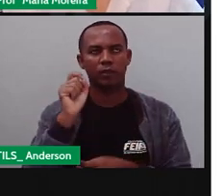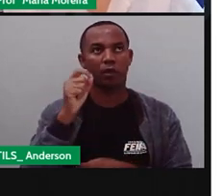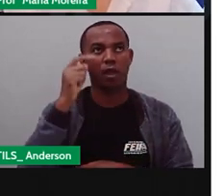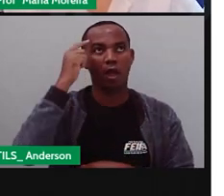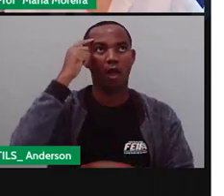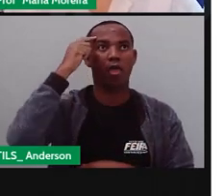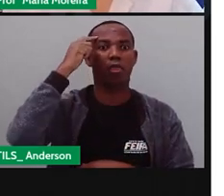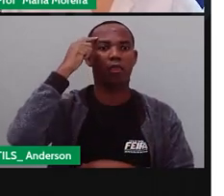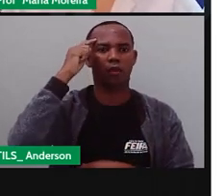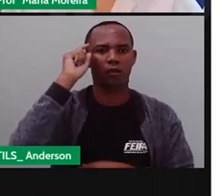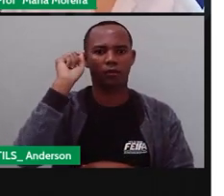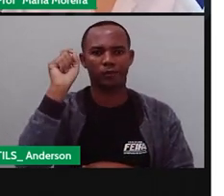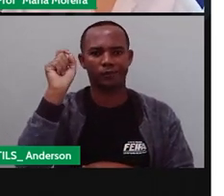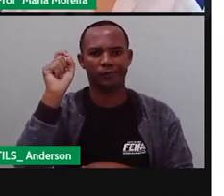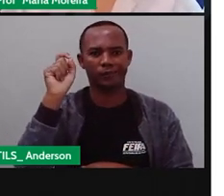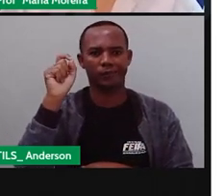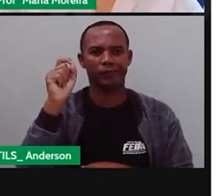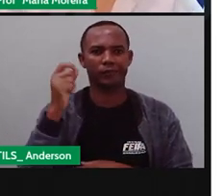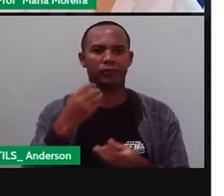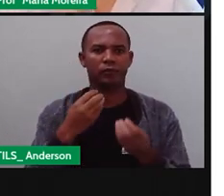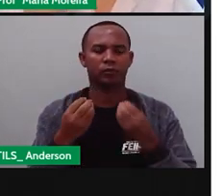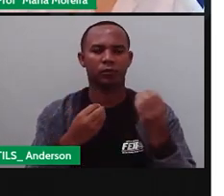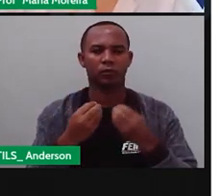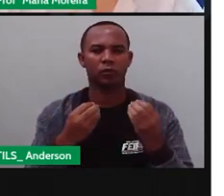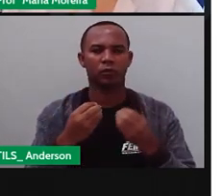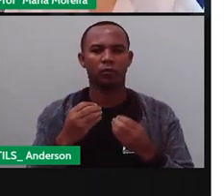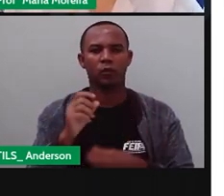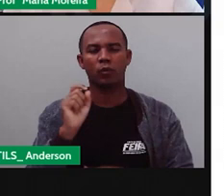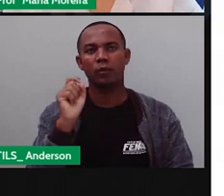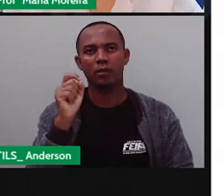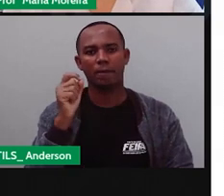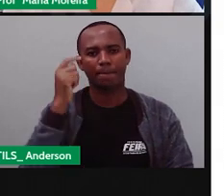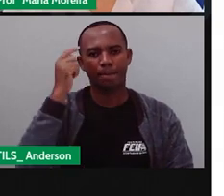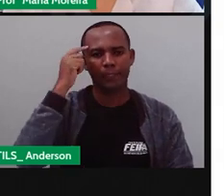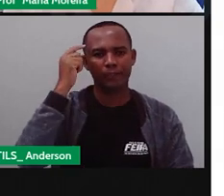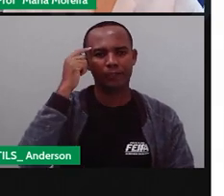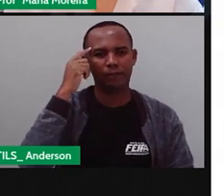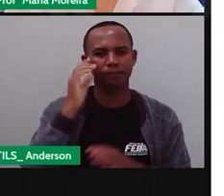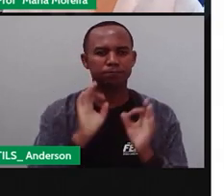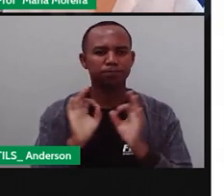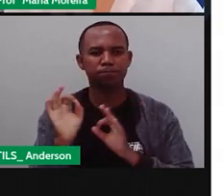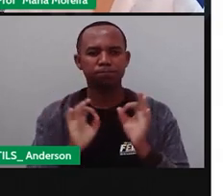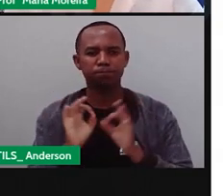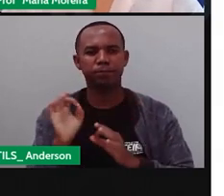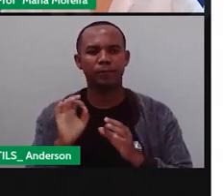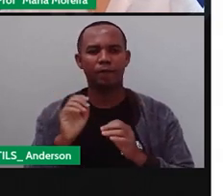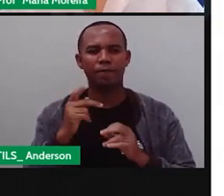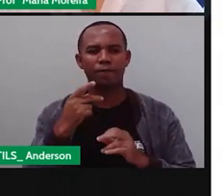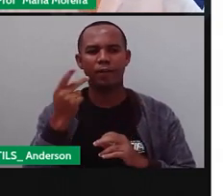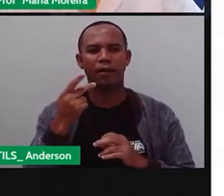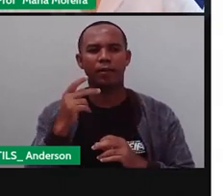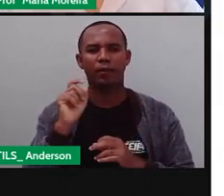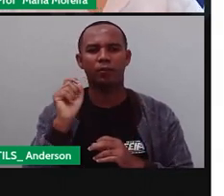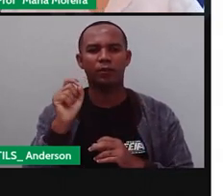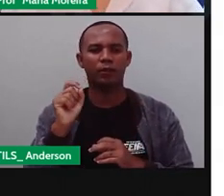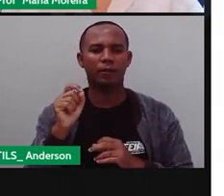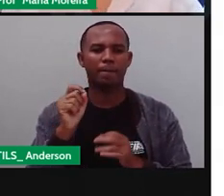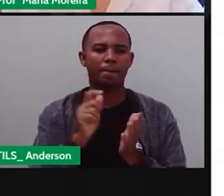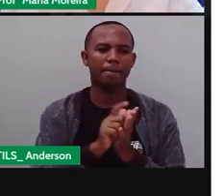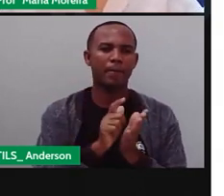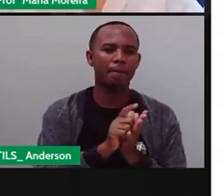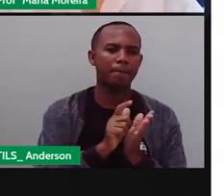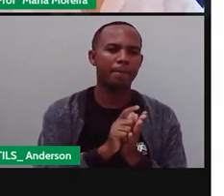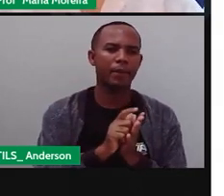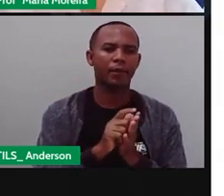essa ideia, né, a partir do que ele teve essa ideia de criar o canudo. Depois ele fala, Marvin criou um canudinho de papel